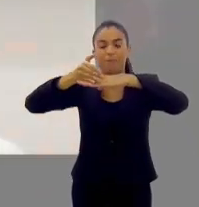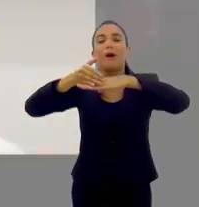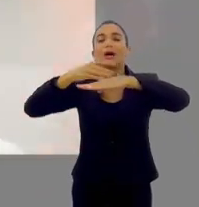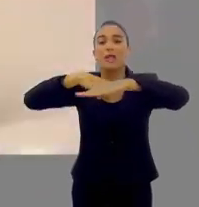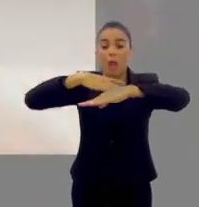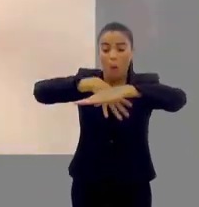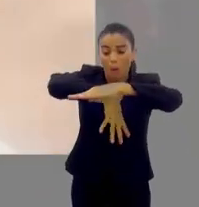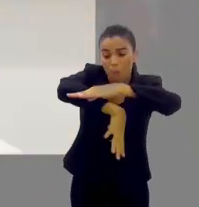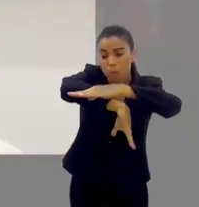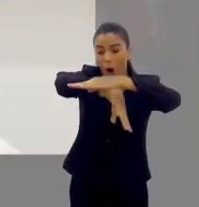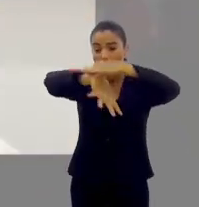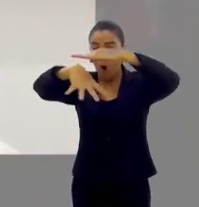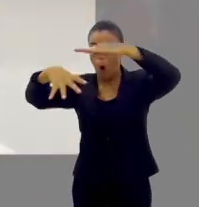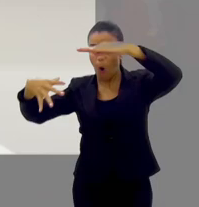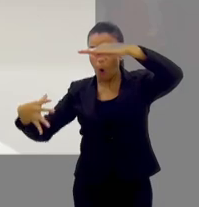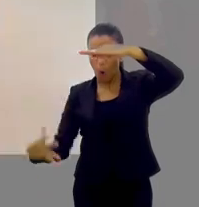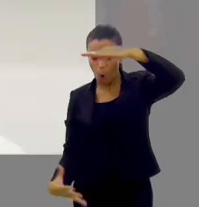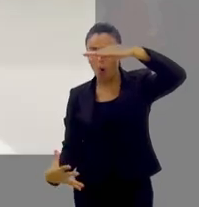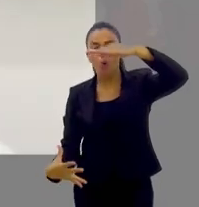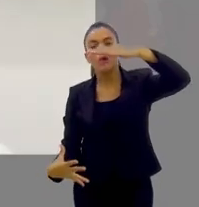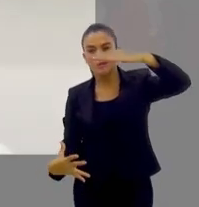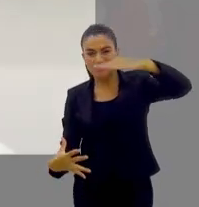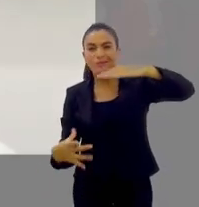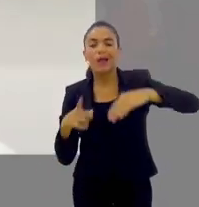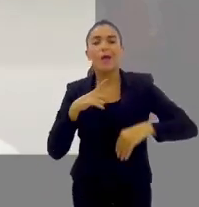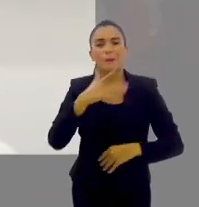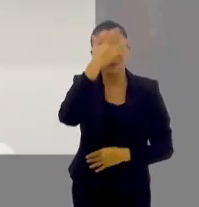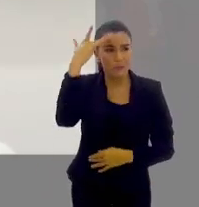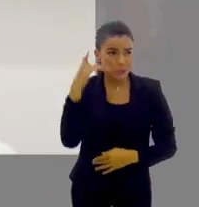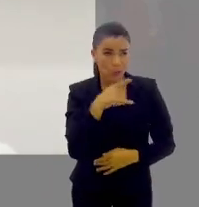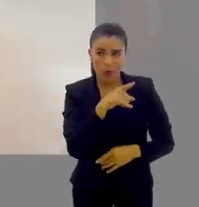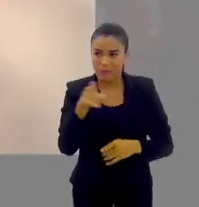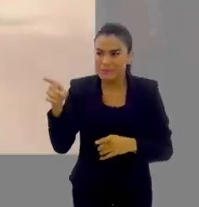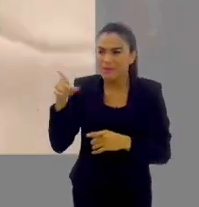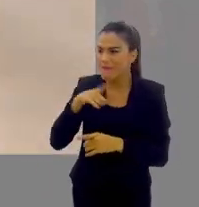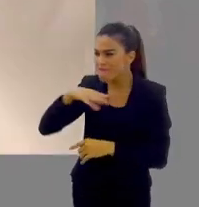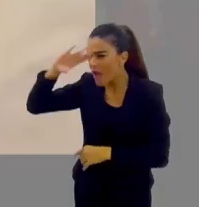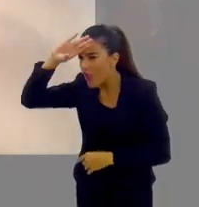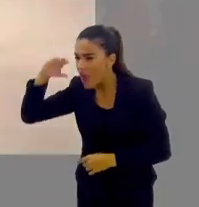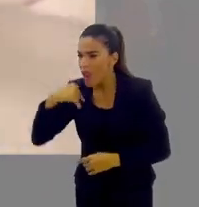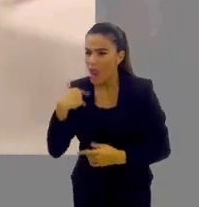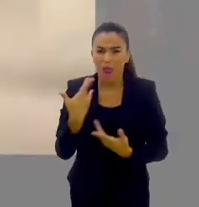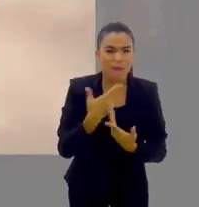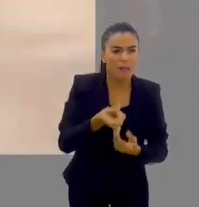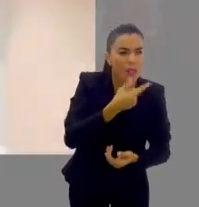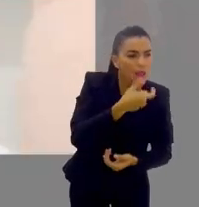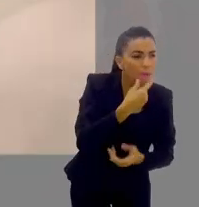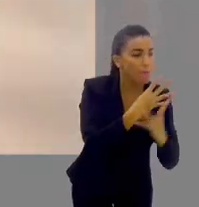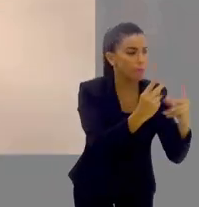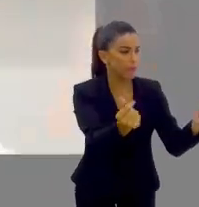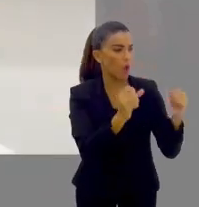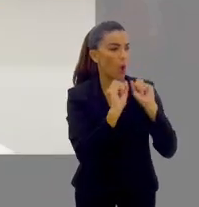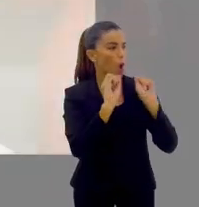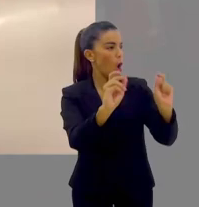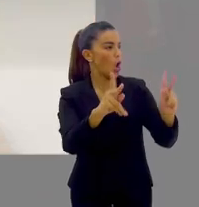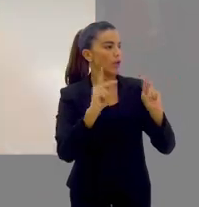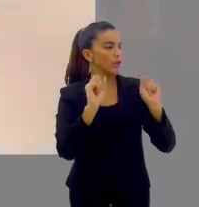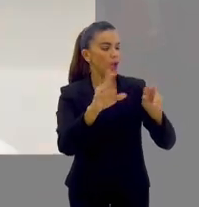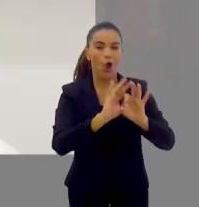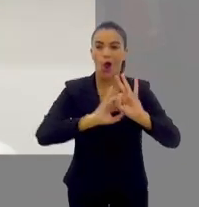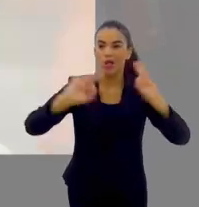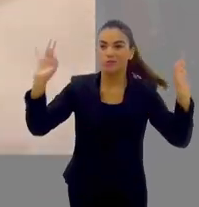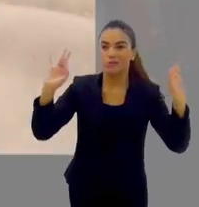são aquelas pessoas que a gente não sabe que tiveram dengue, tiveram uma febre, foi em casa, tomou uma dipirona, ficou